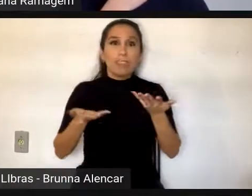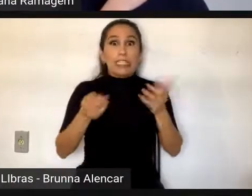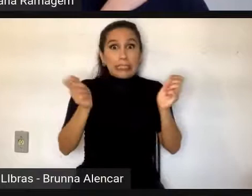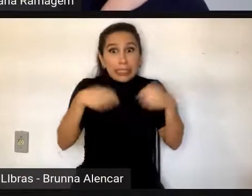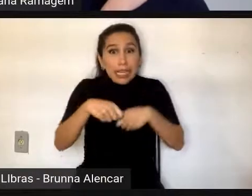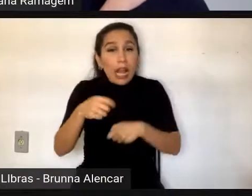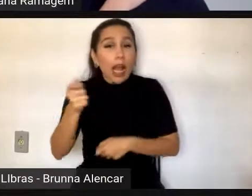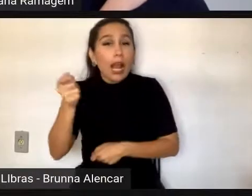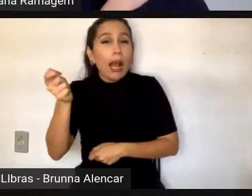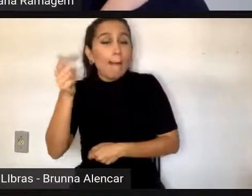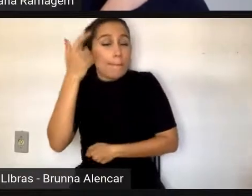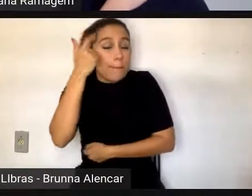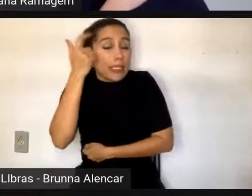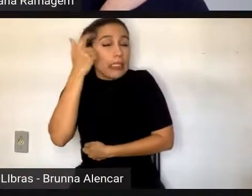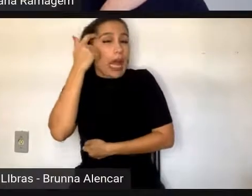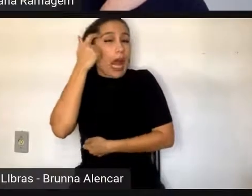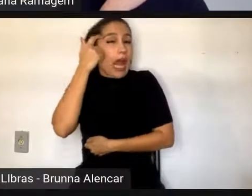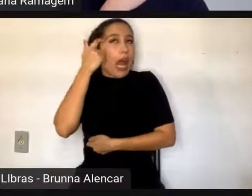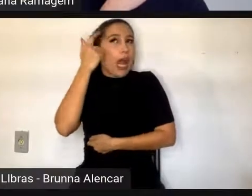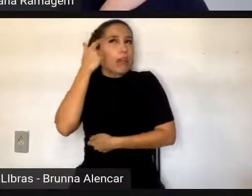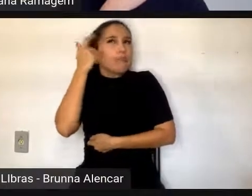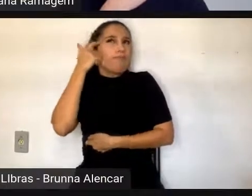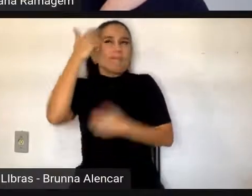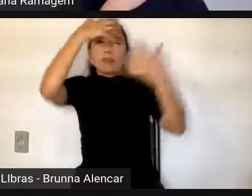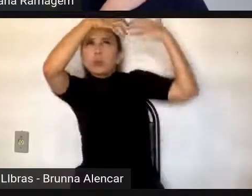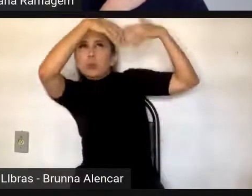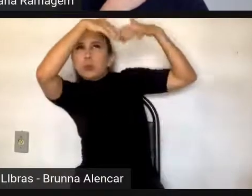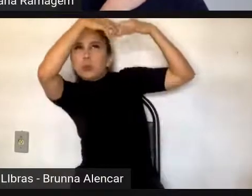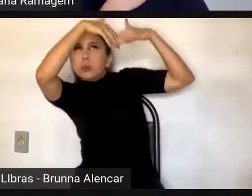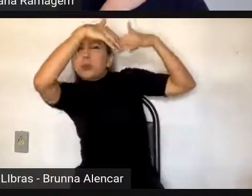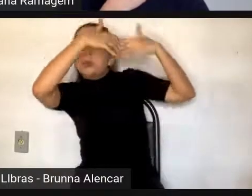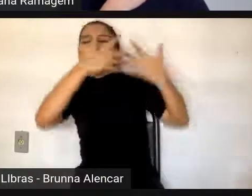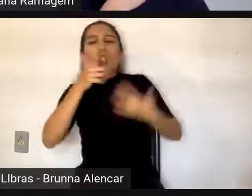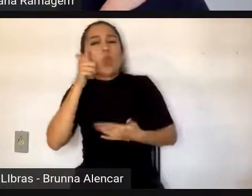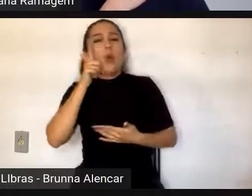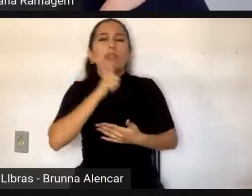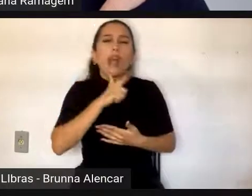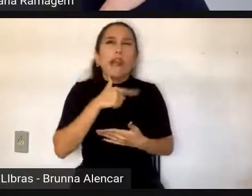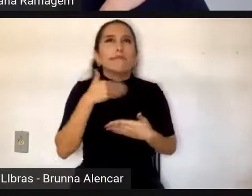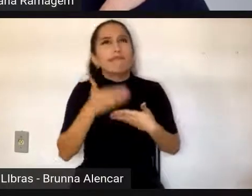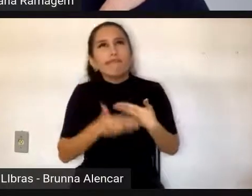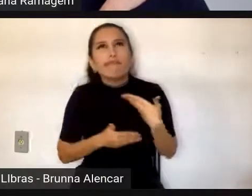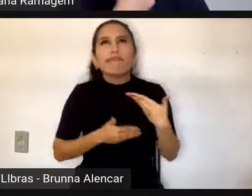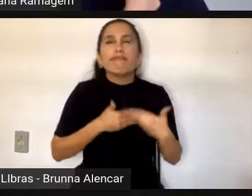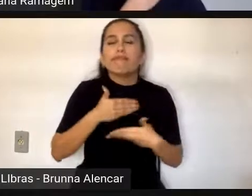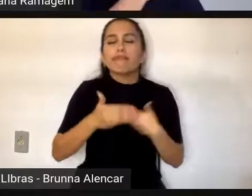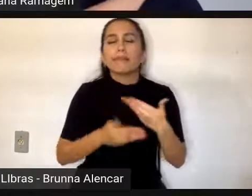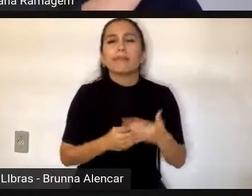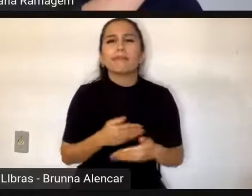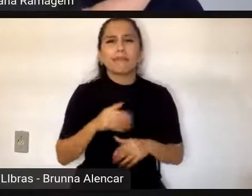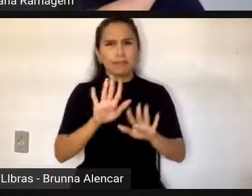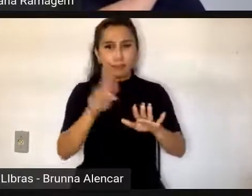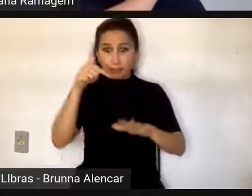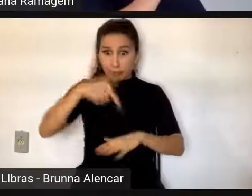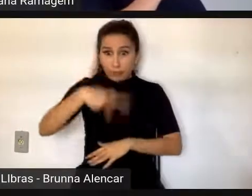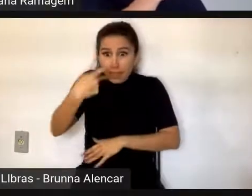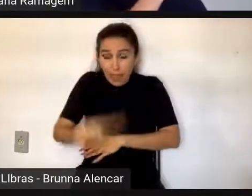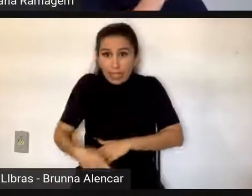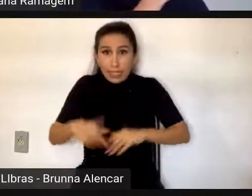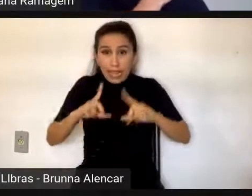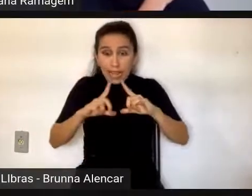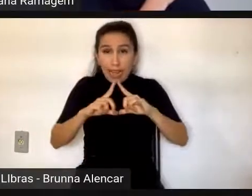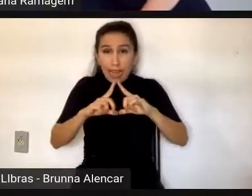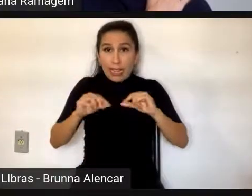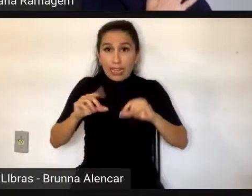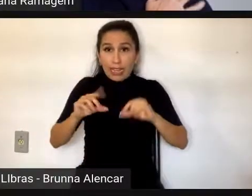né? E lembrar, uma coisa importante, né, é o seguinte, a gente já está aí, aqui no Distrito Federal, as